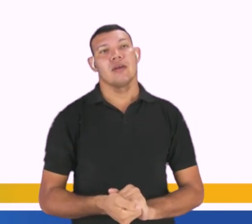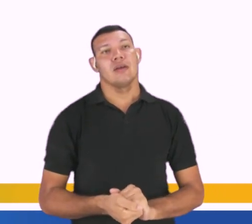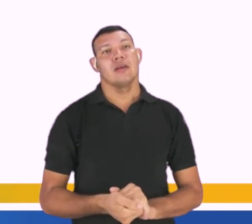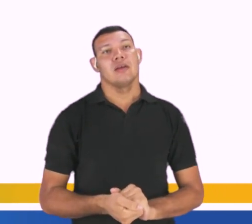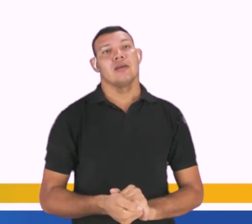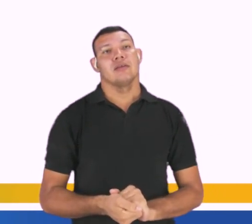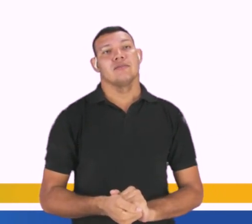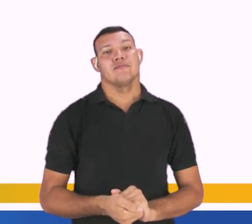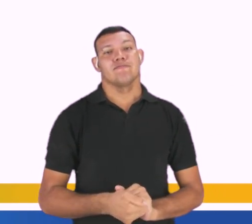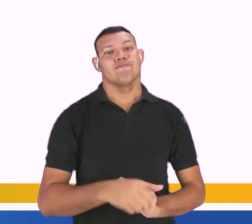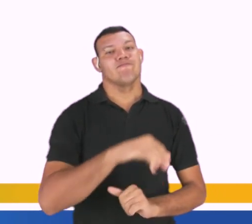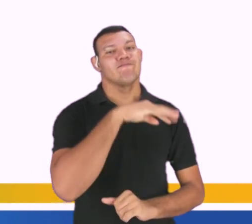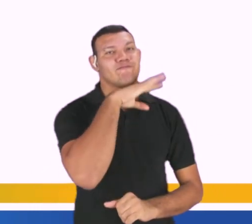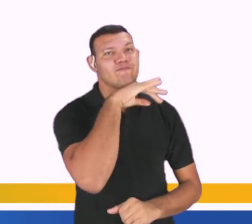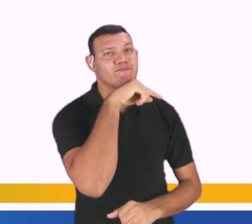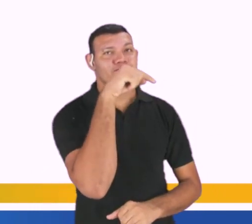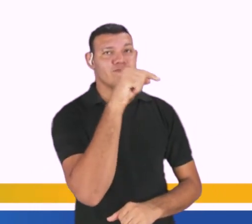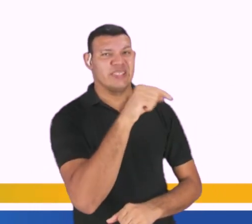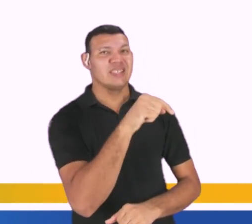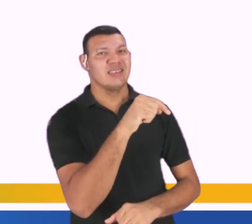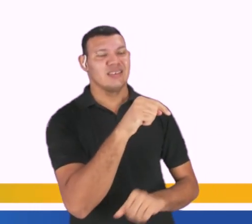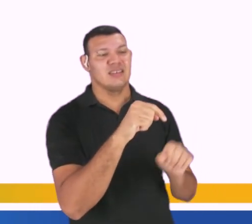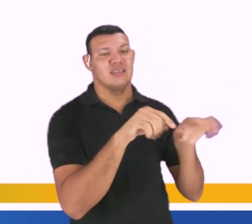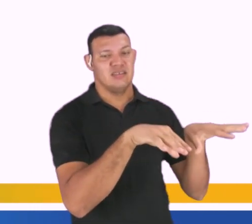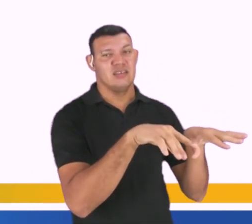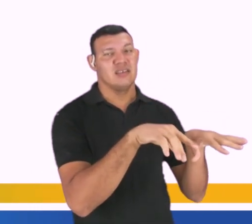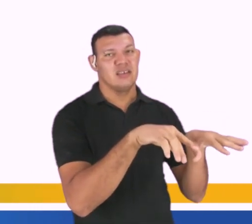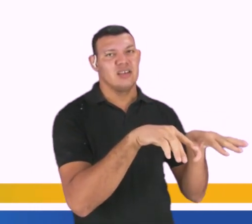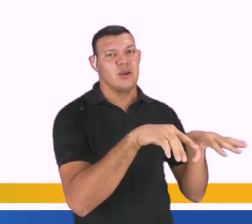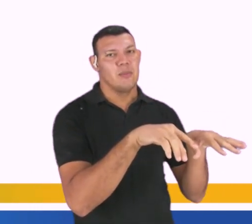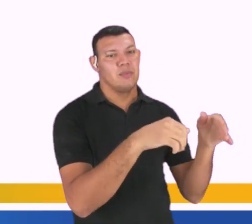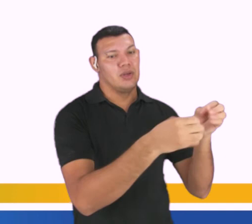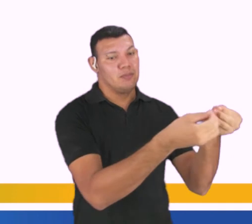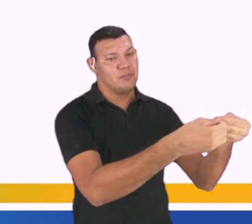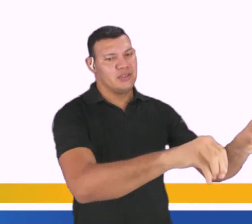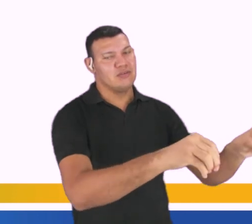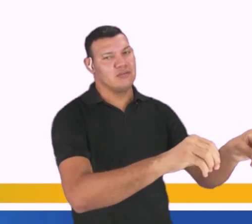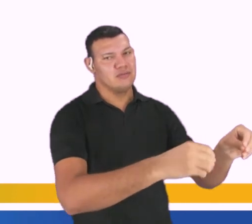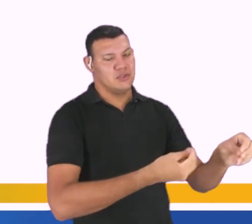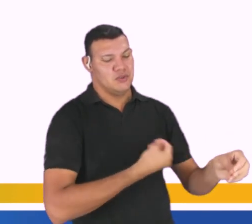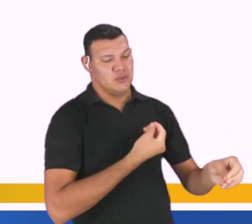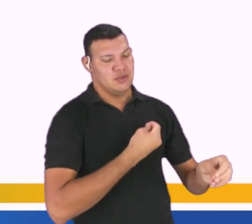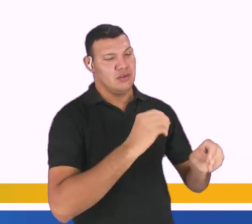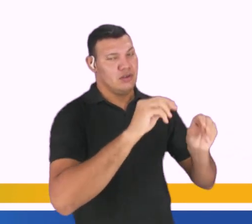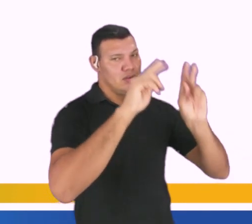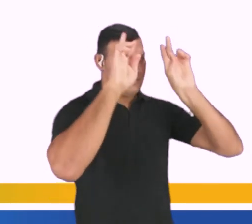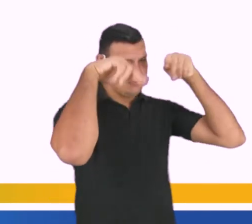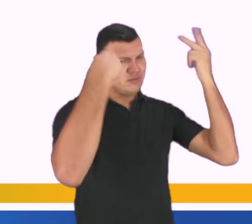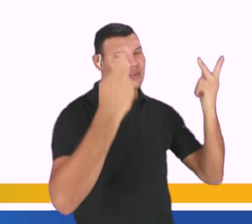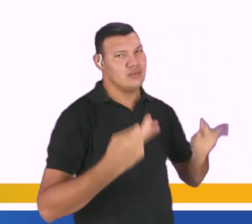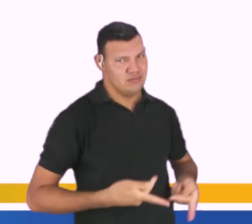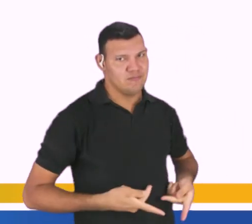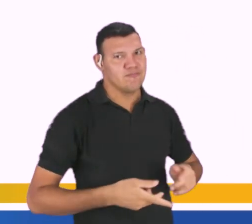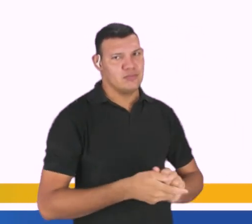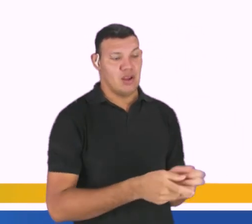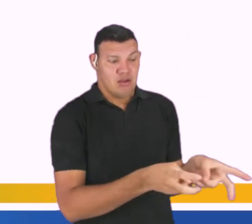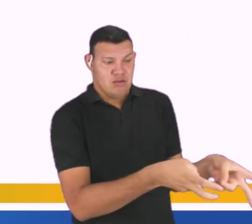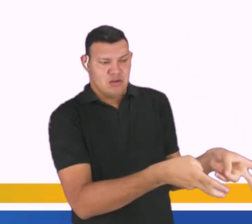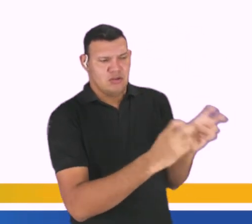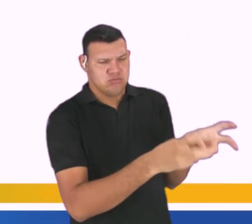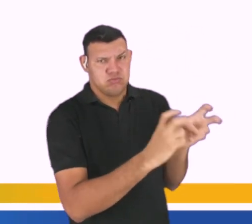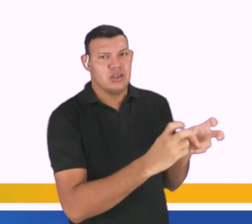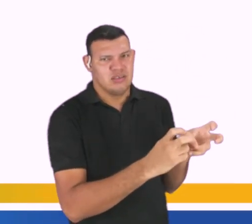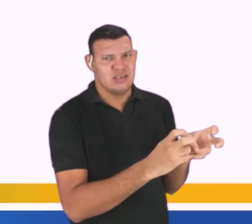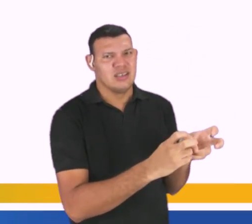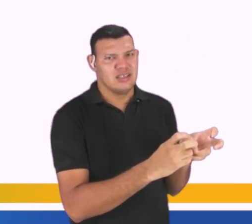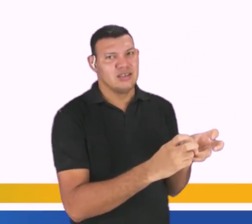risco para o ser humano ou para os recursos naturais encontrados no espaço. Então, quando o homem faz uma exploração ao